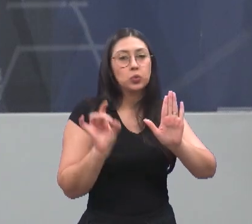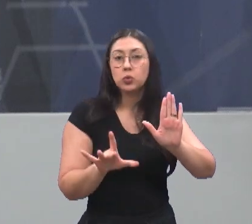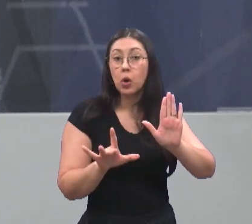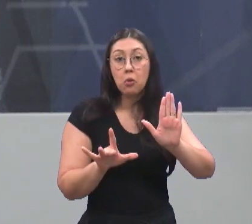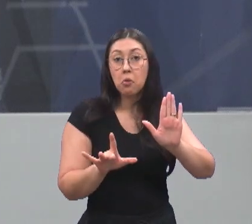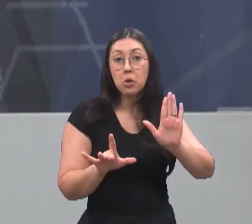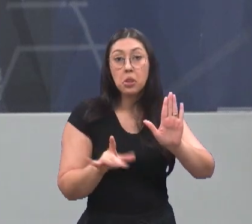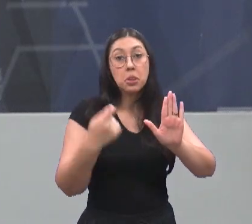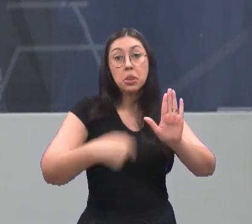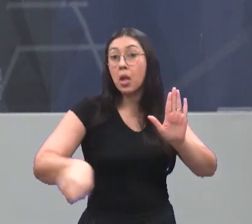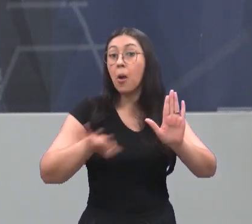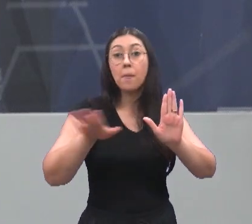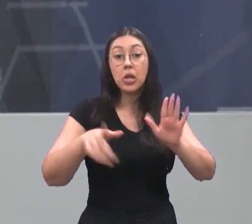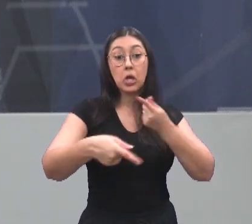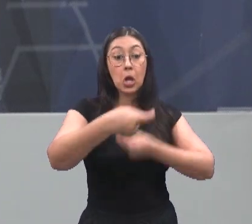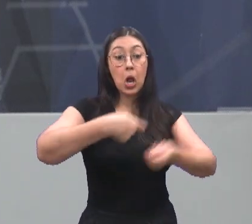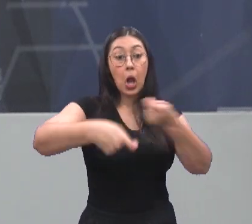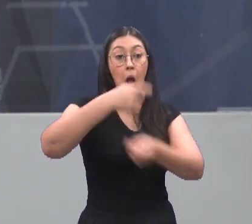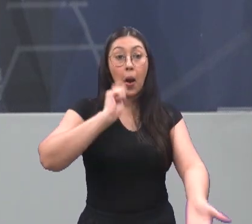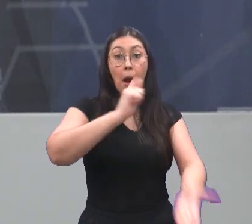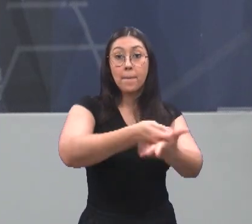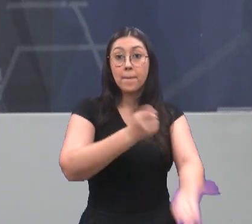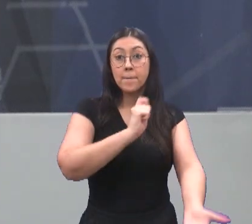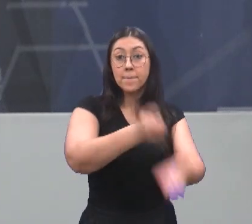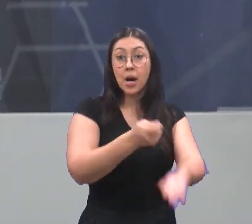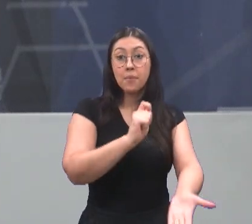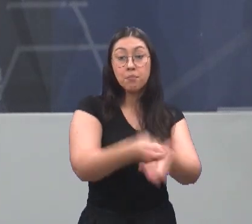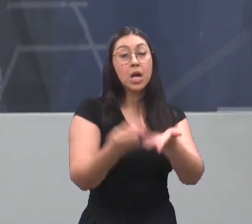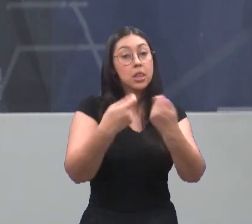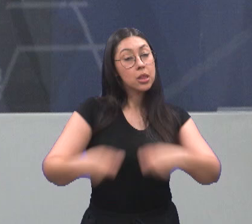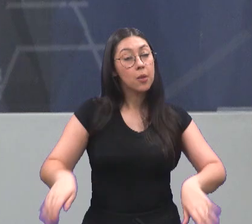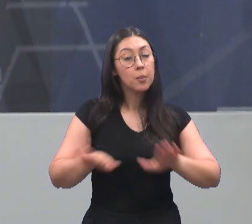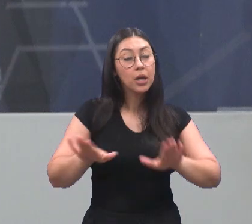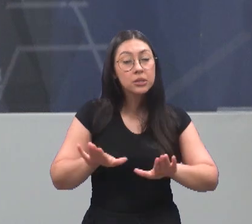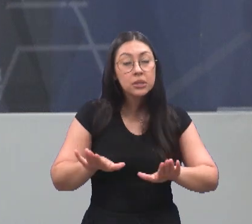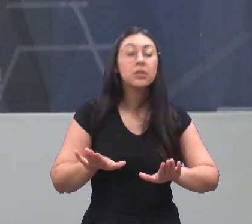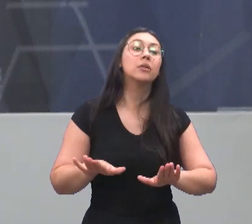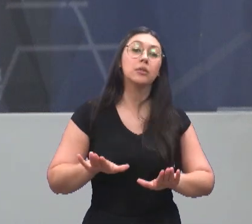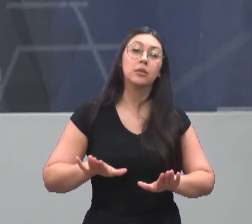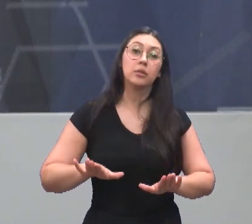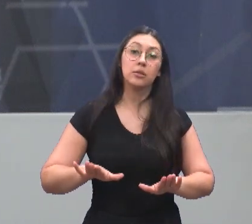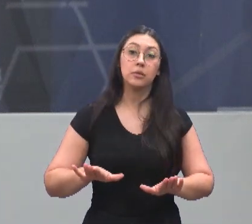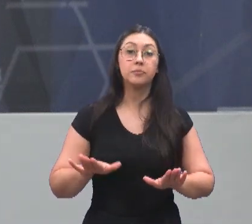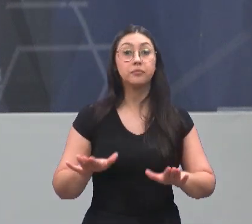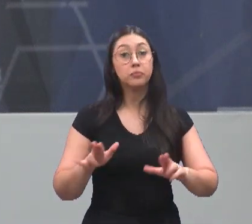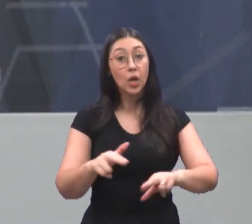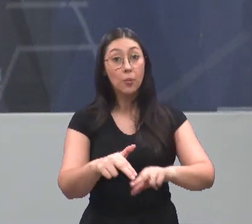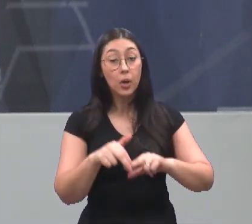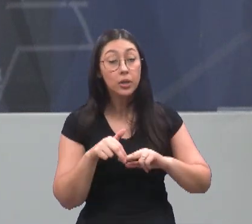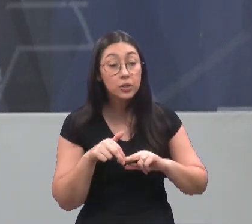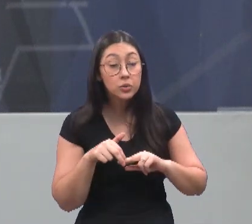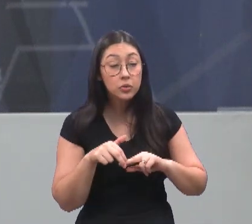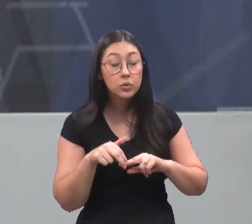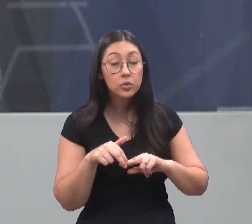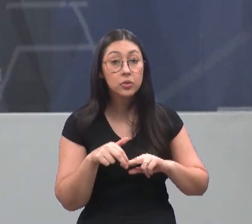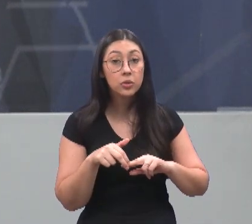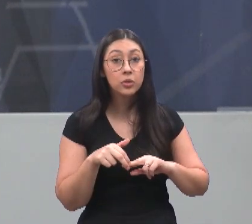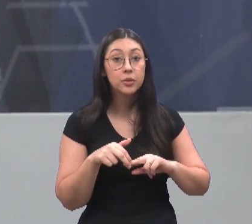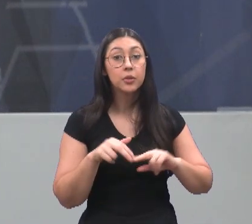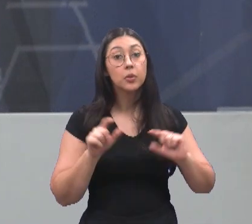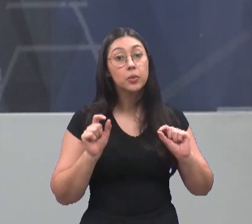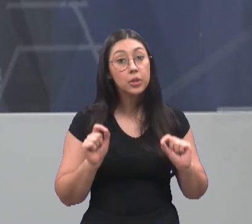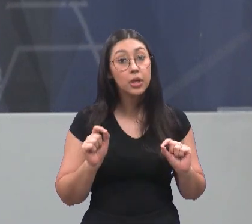de atos administrativos concretos. Com os entendimentos acima que ele descreve, é certo que não